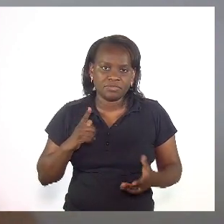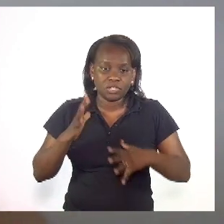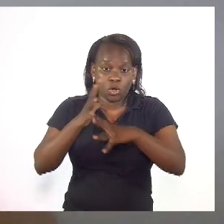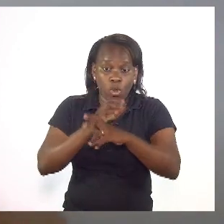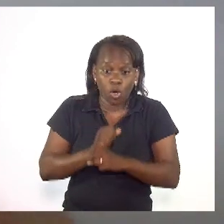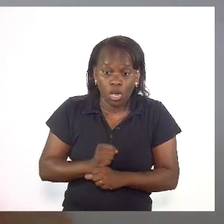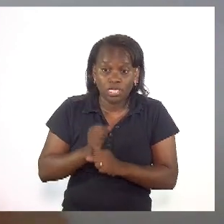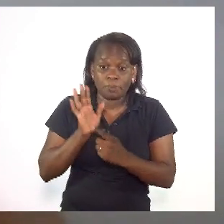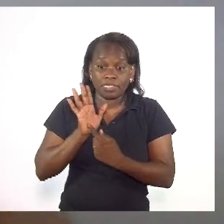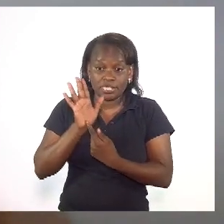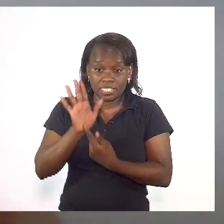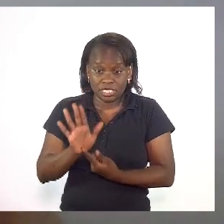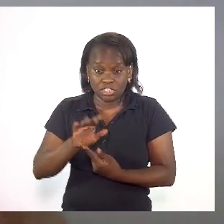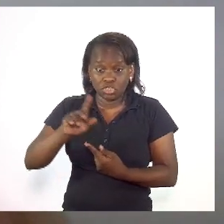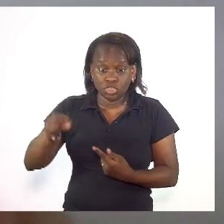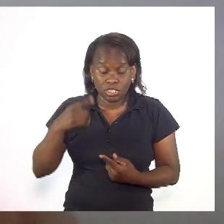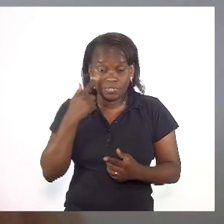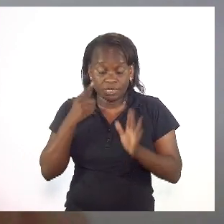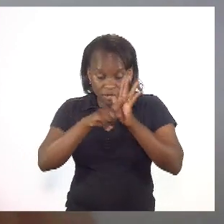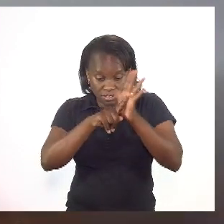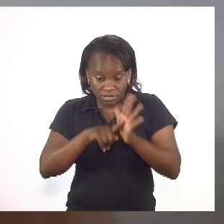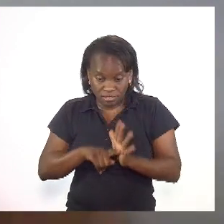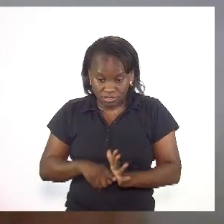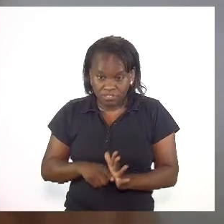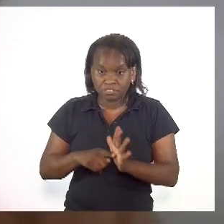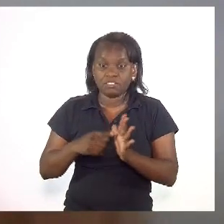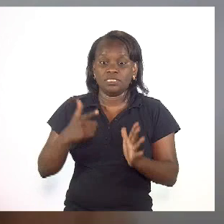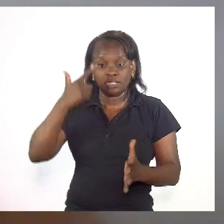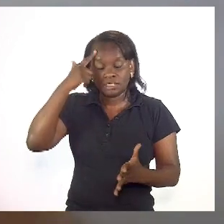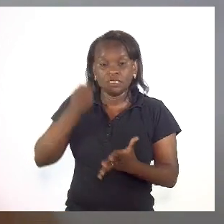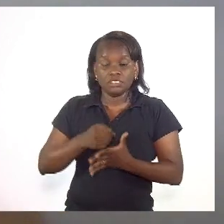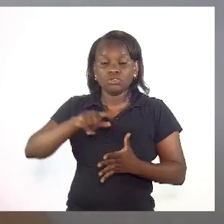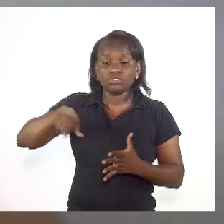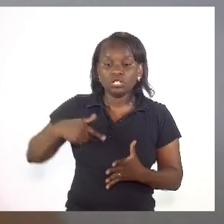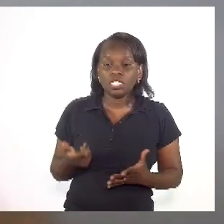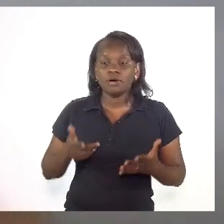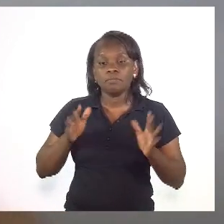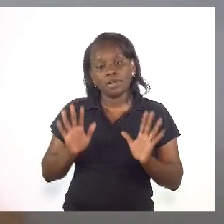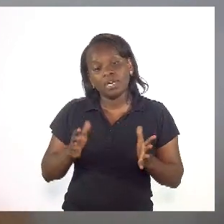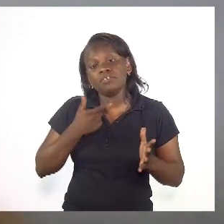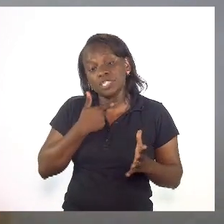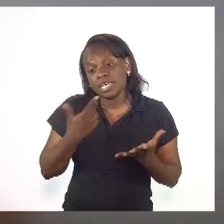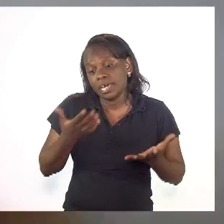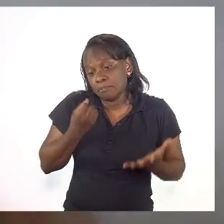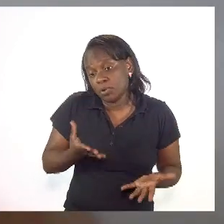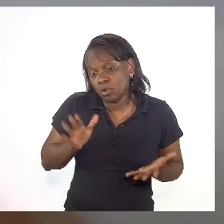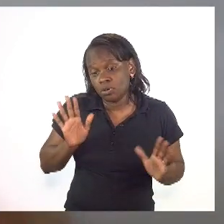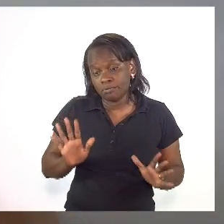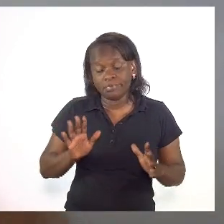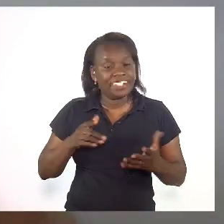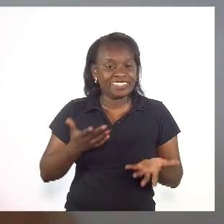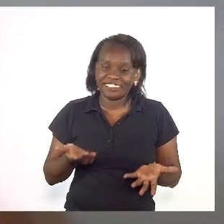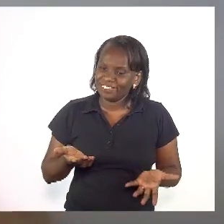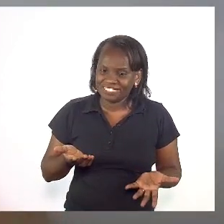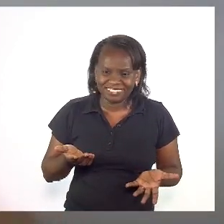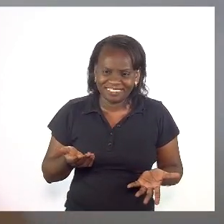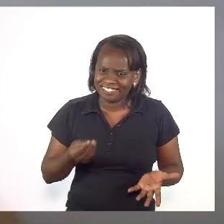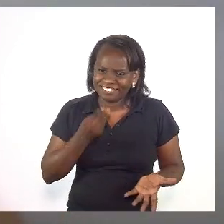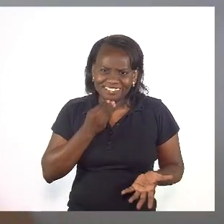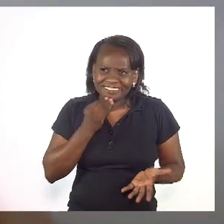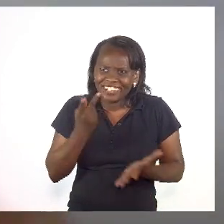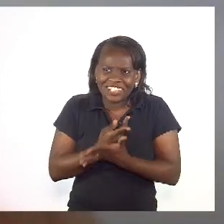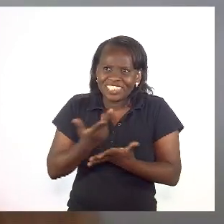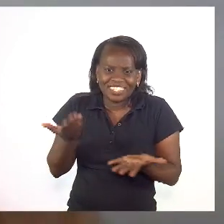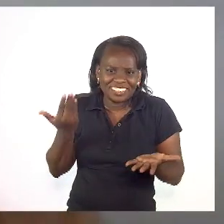contas apresentadas para nossa apreciação e uma decisão nossa que fosse favorável. Mas, do jeito que